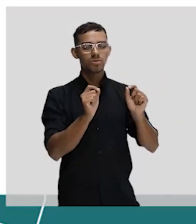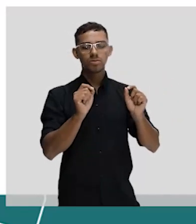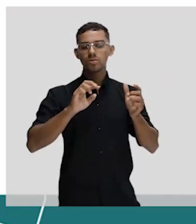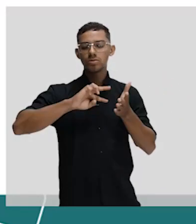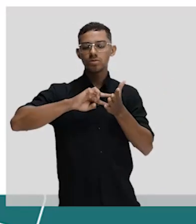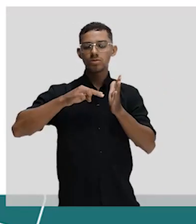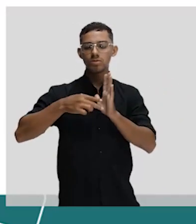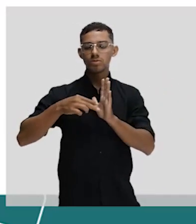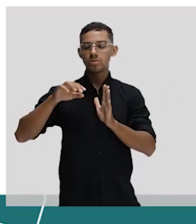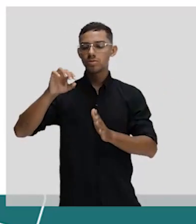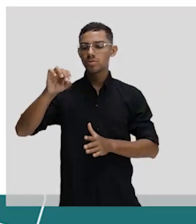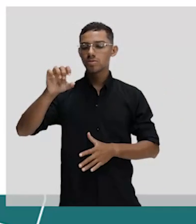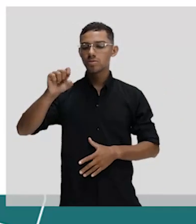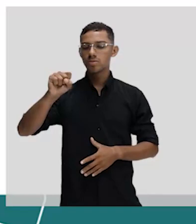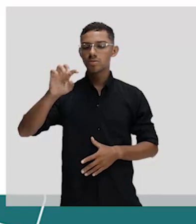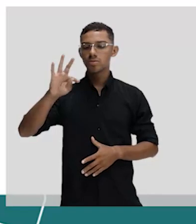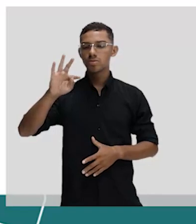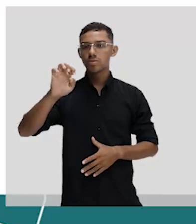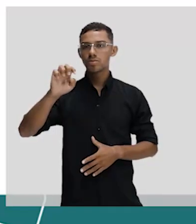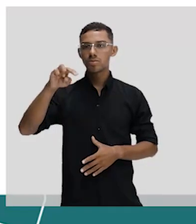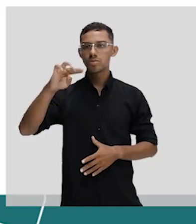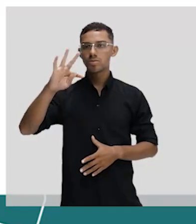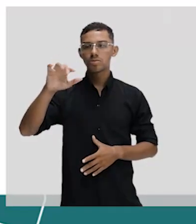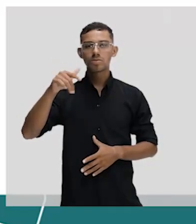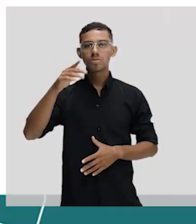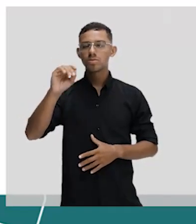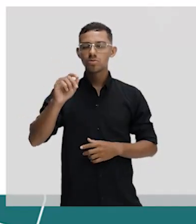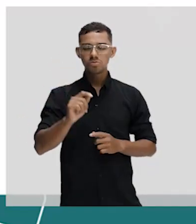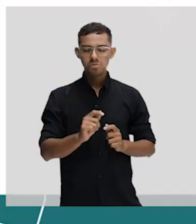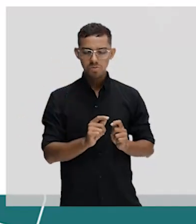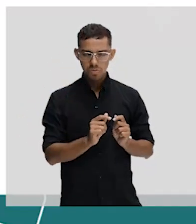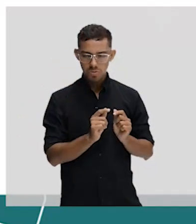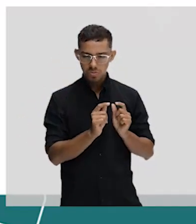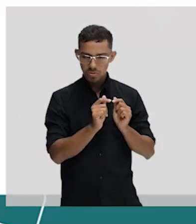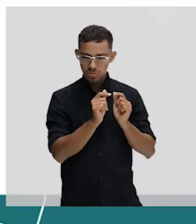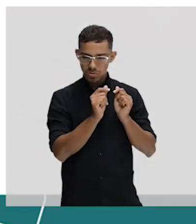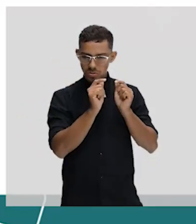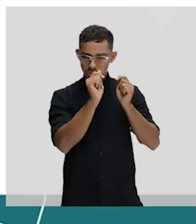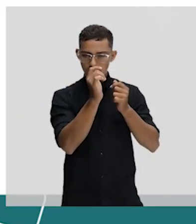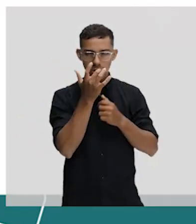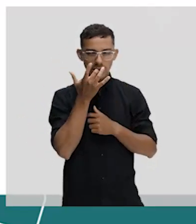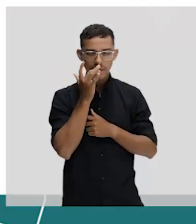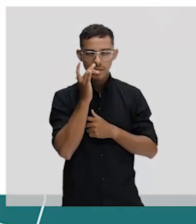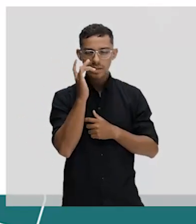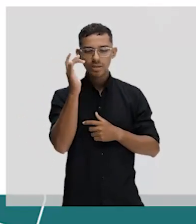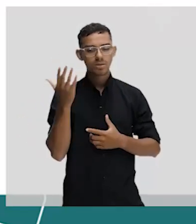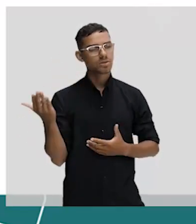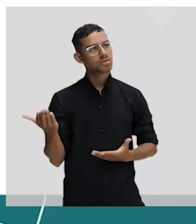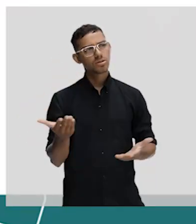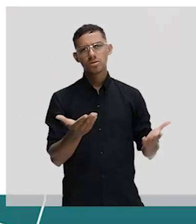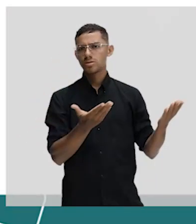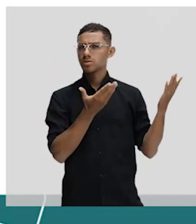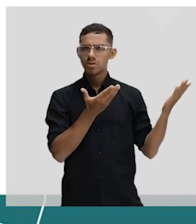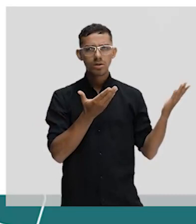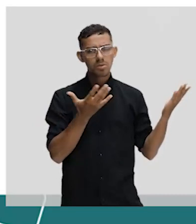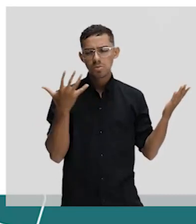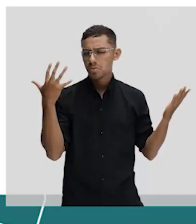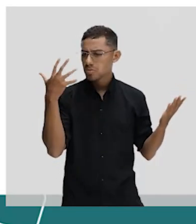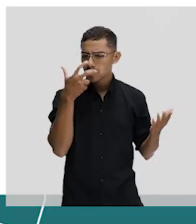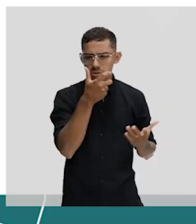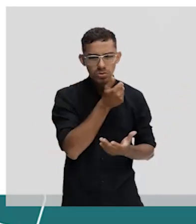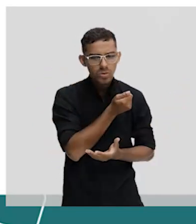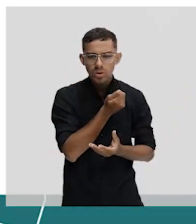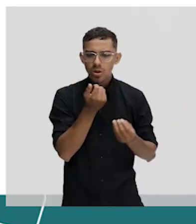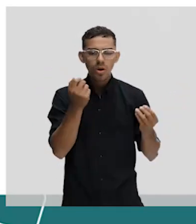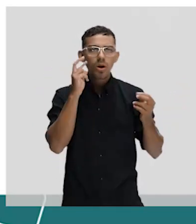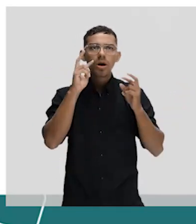ostentação. Porque se o povo sabia fazer alguma coisa na arte bizantina, era ostentar. E, gente, o que é isso aqui? O professor é muito bonito, eu não sei nem